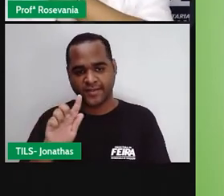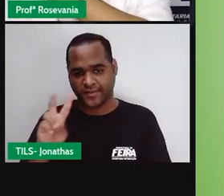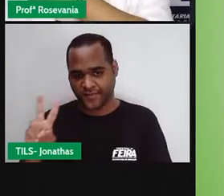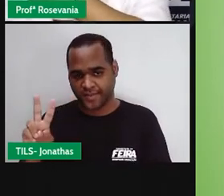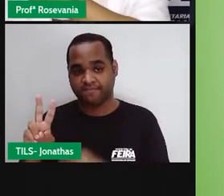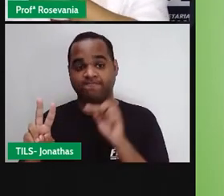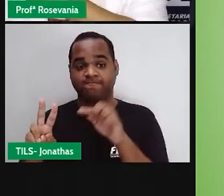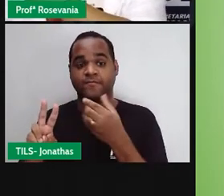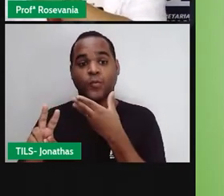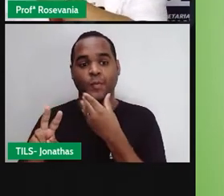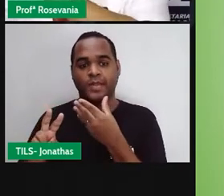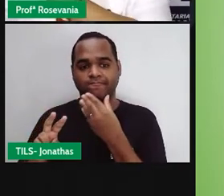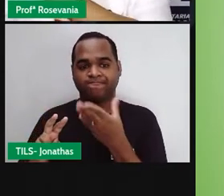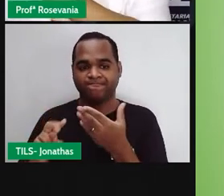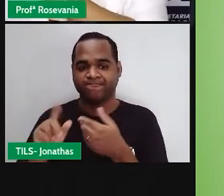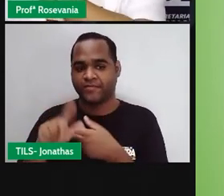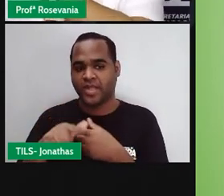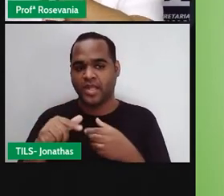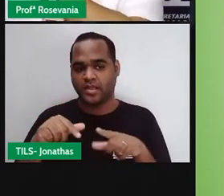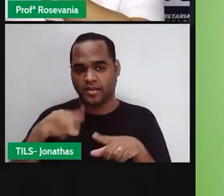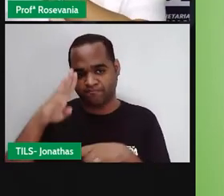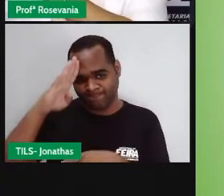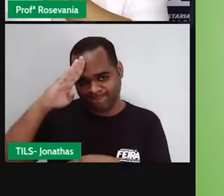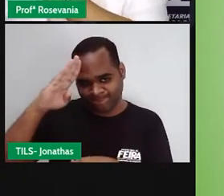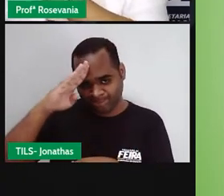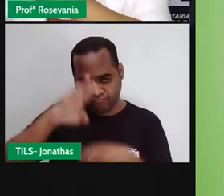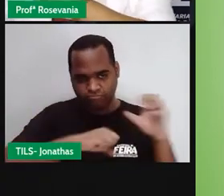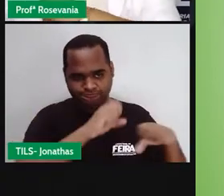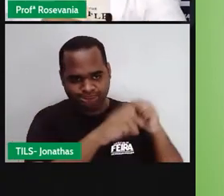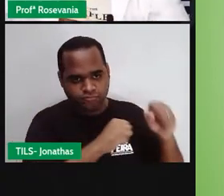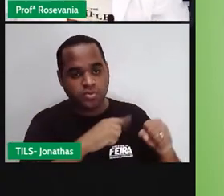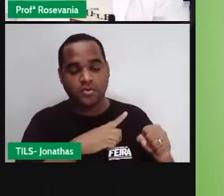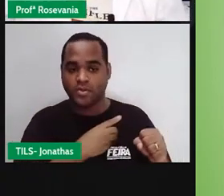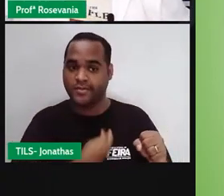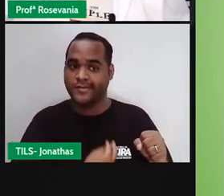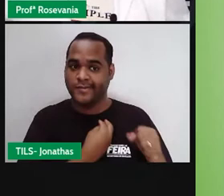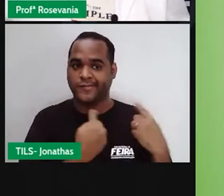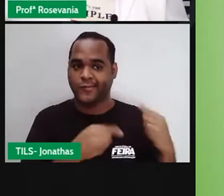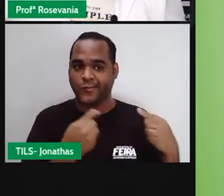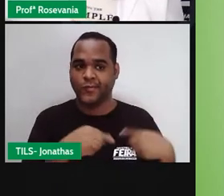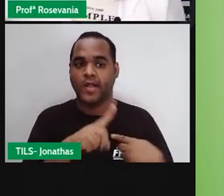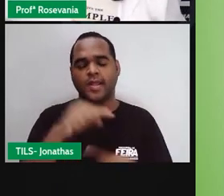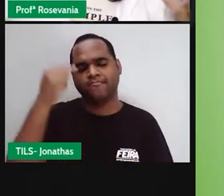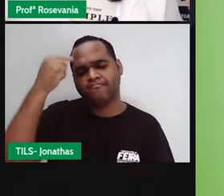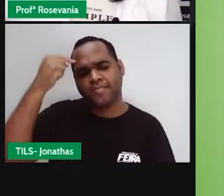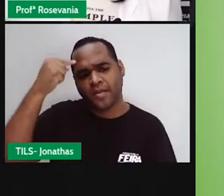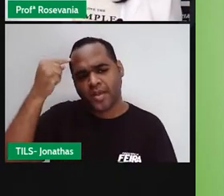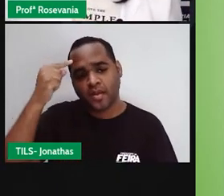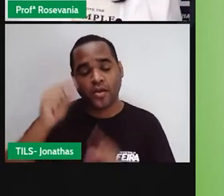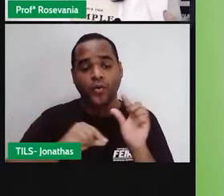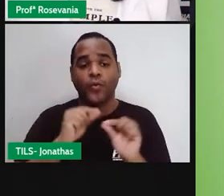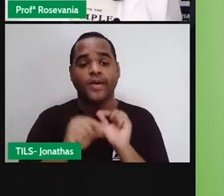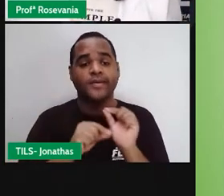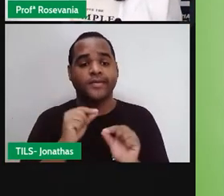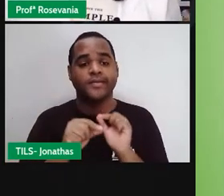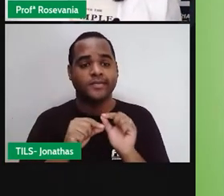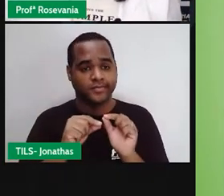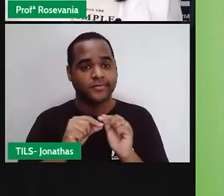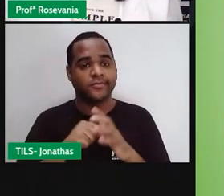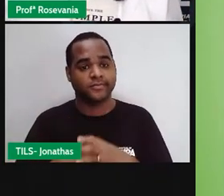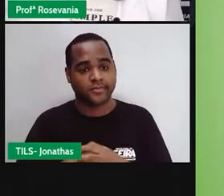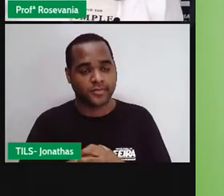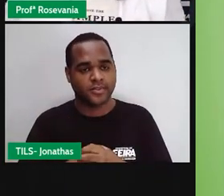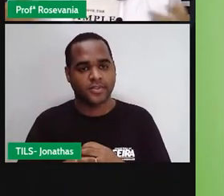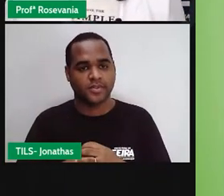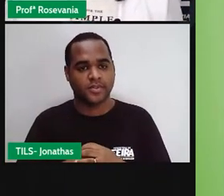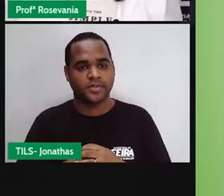Vargas, logo depois do golpe. E aí o que foi que aconteceu? Ele começou a pensar em uma questão, embora de